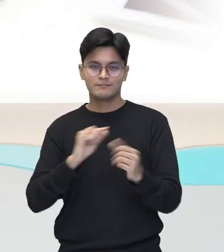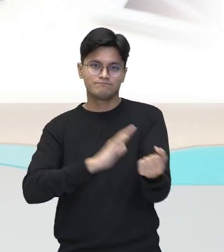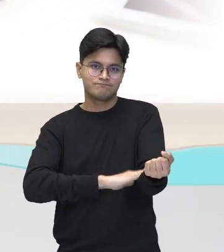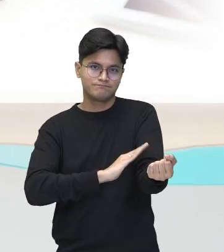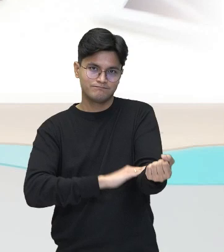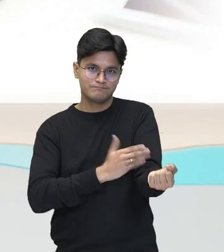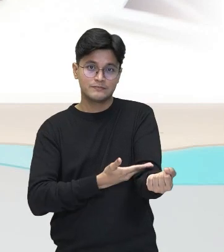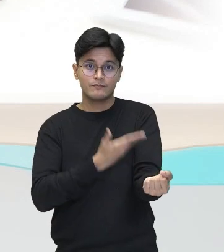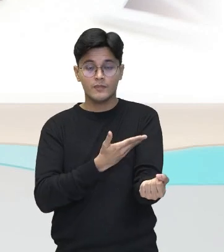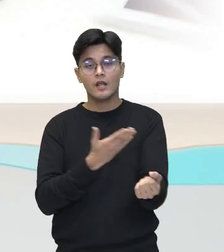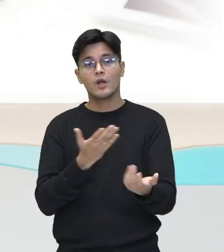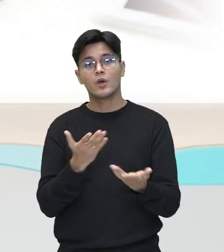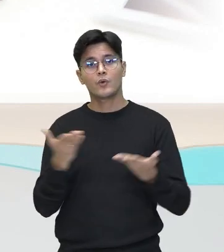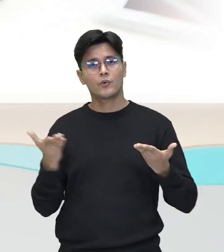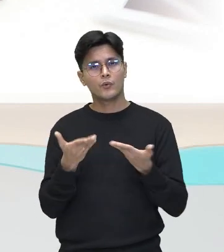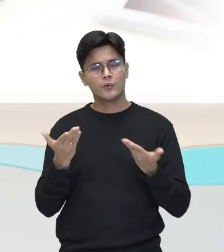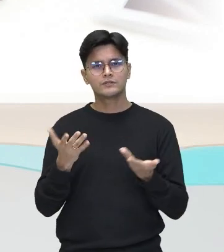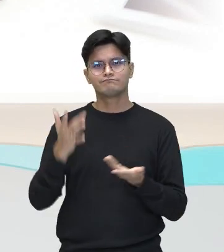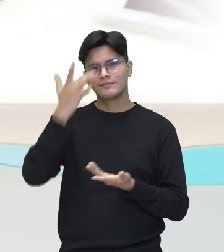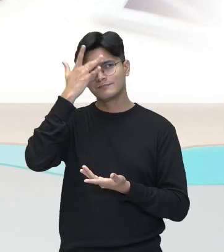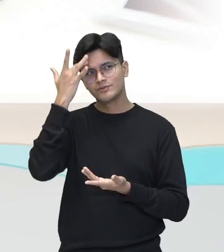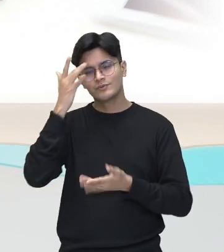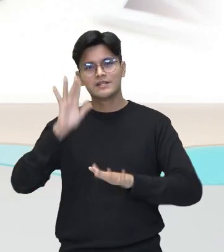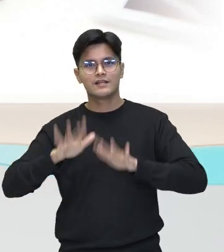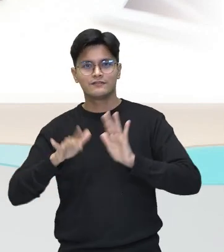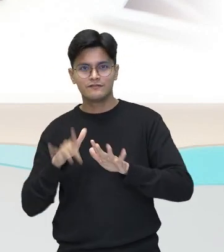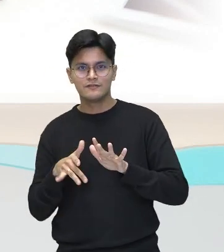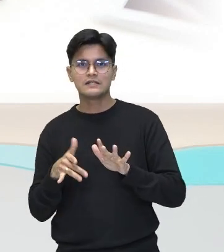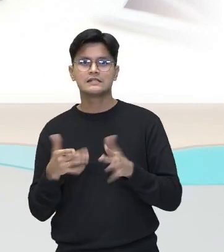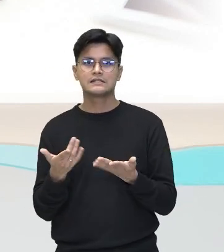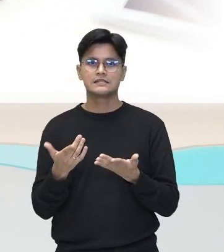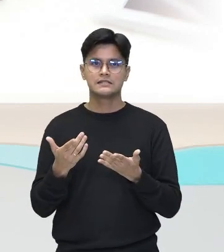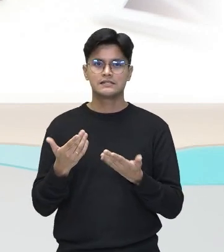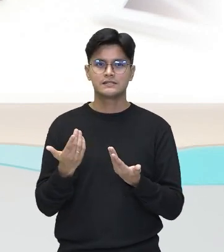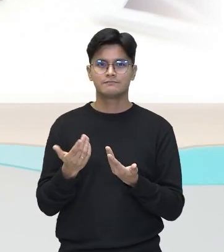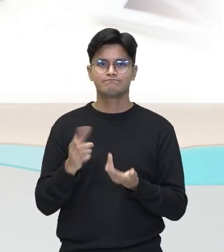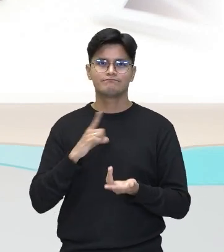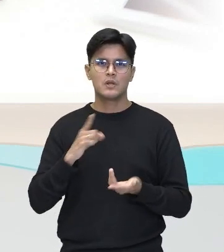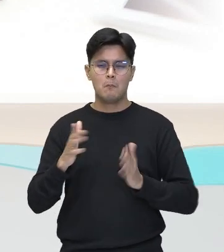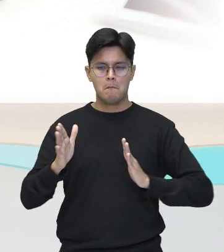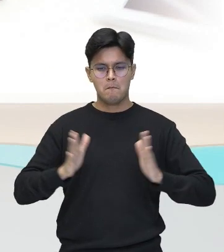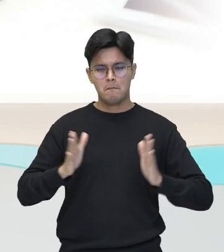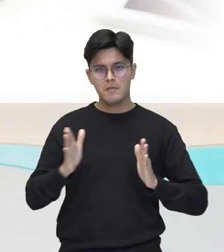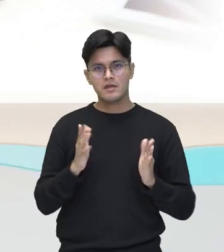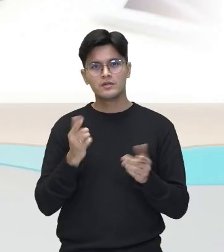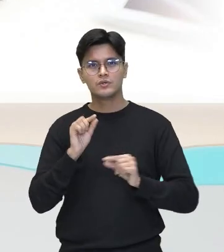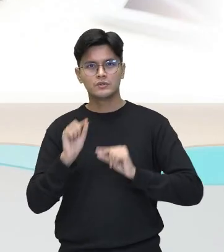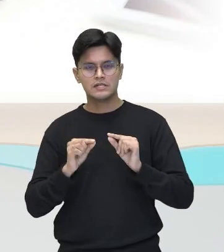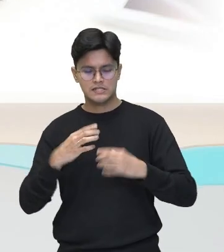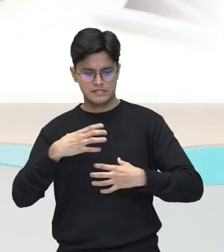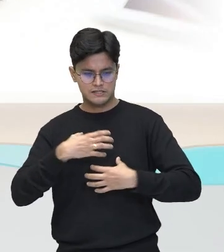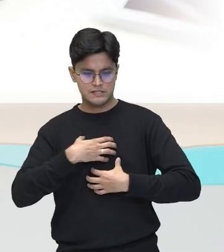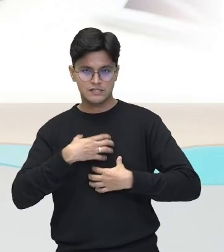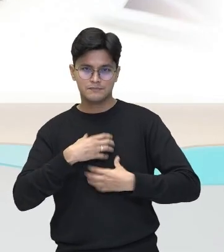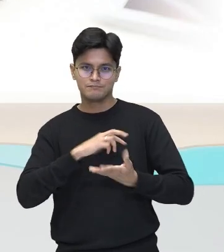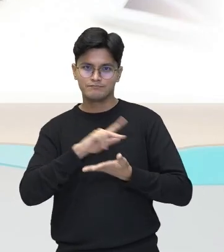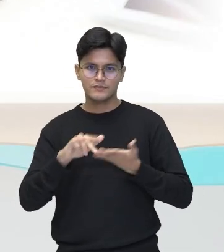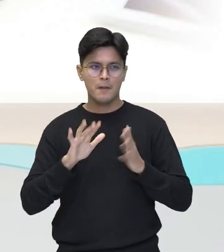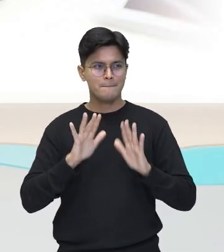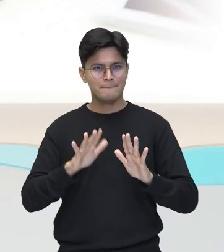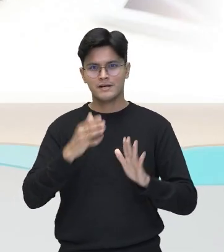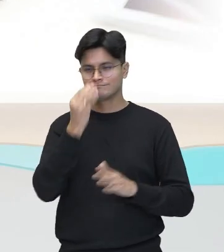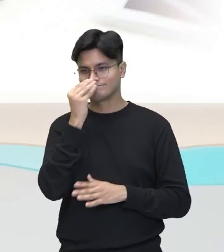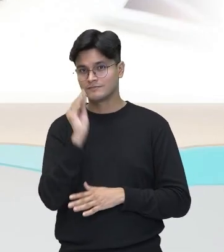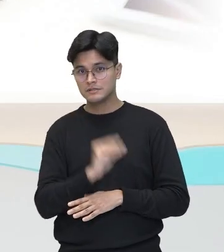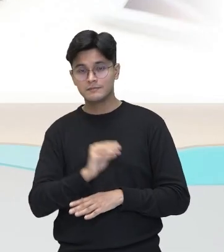hipertensão. As pessoas, às vezes, né, passam um bom tempo com a pressão elevada, sentindo alguns sintomas e deixa para lá, né?